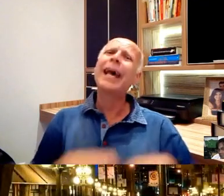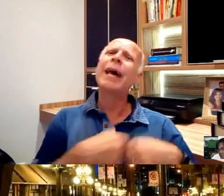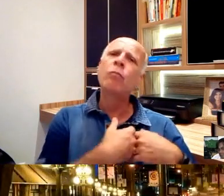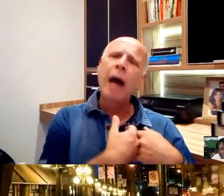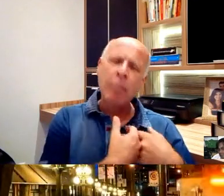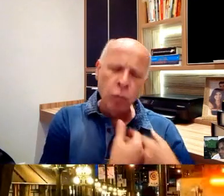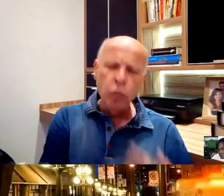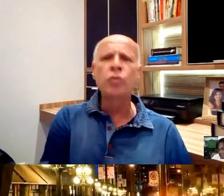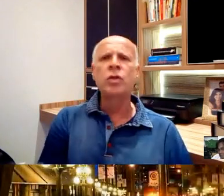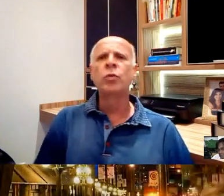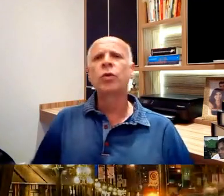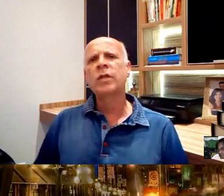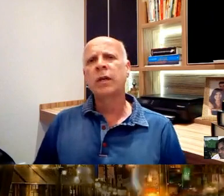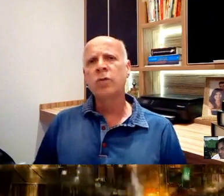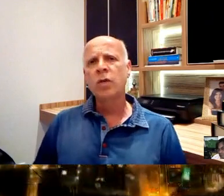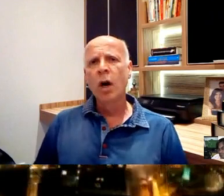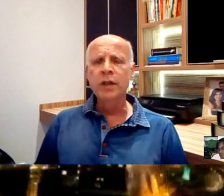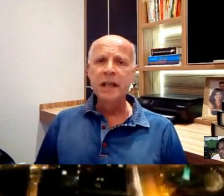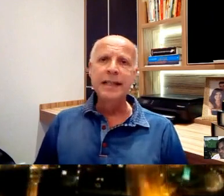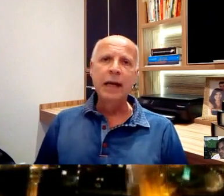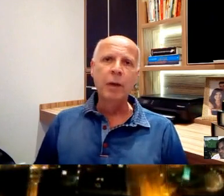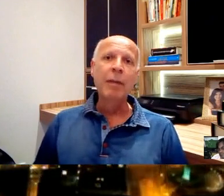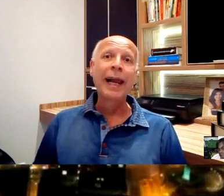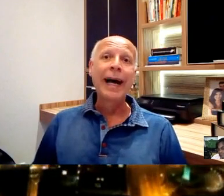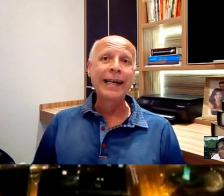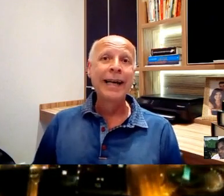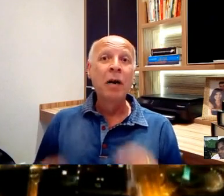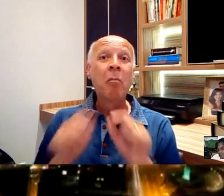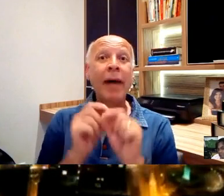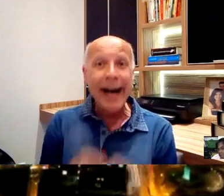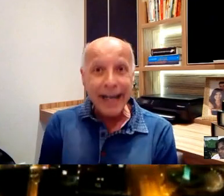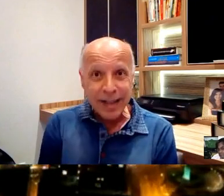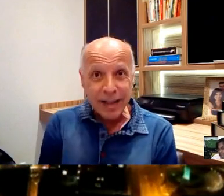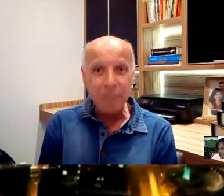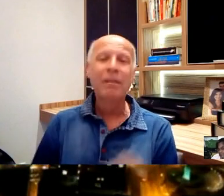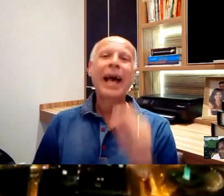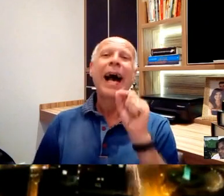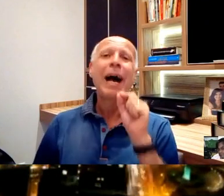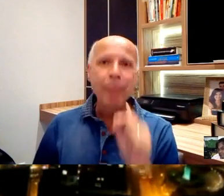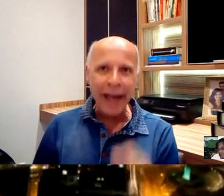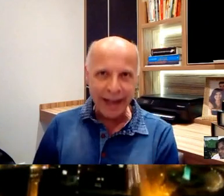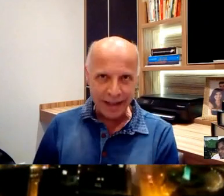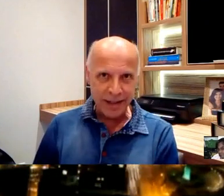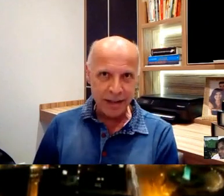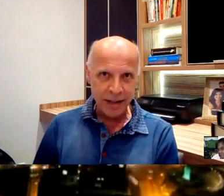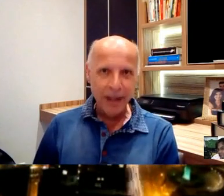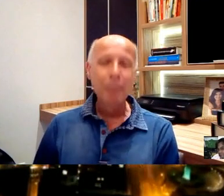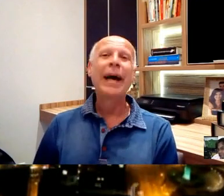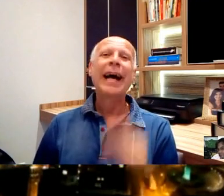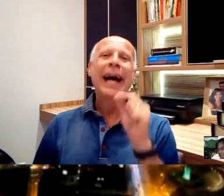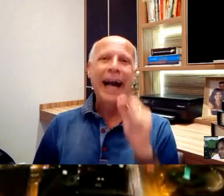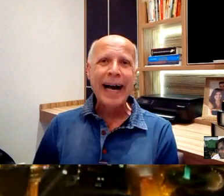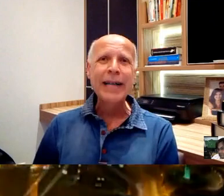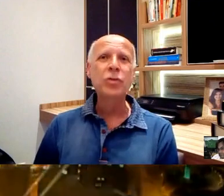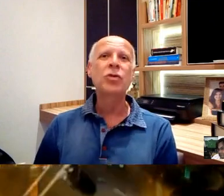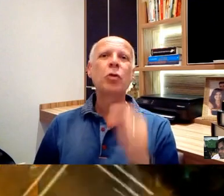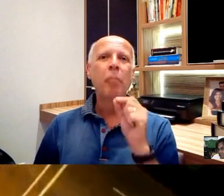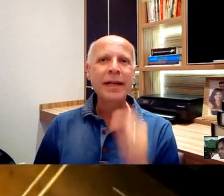é há muitos e muitos anos utilizado para malária, mas apenas